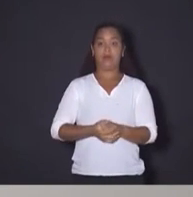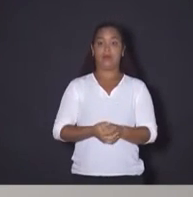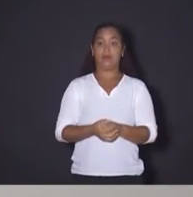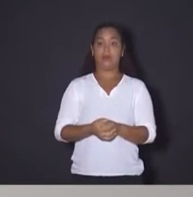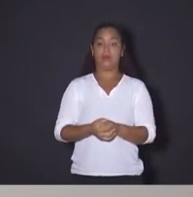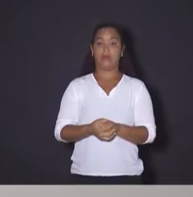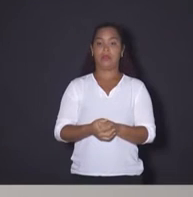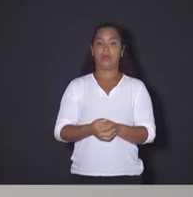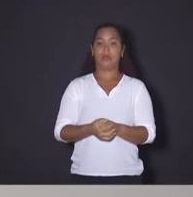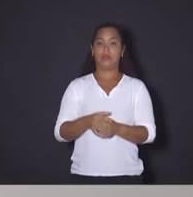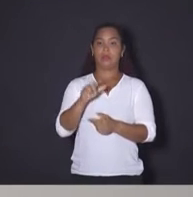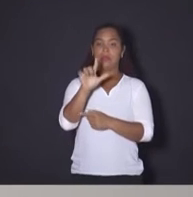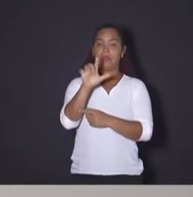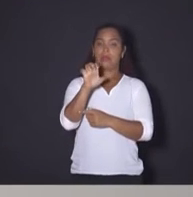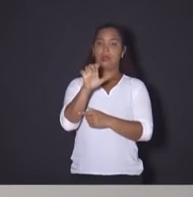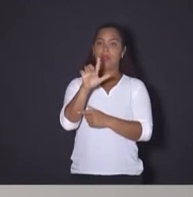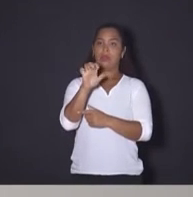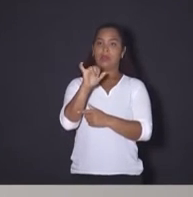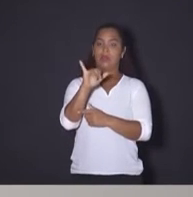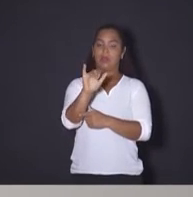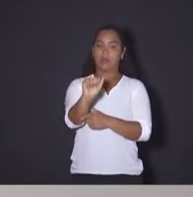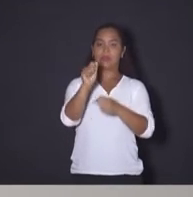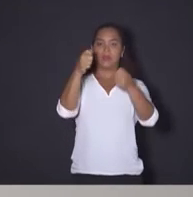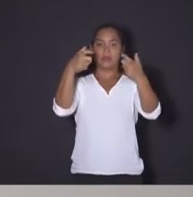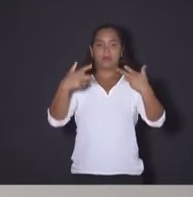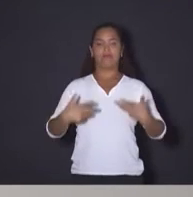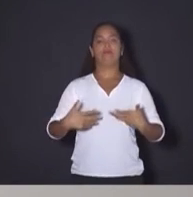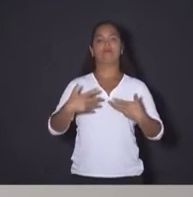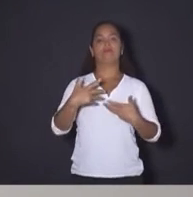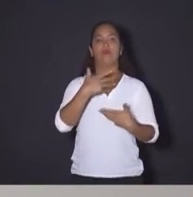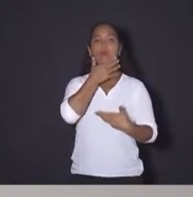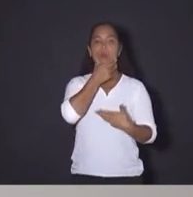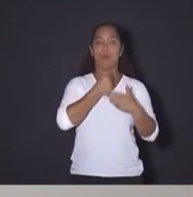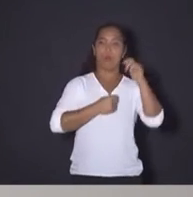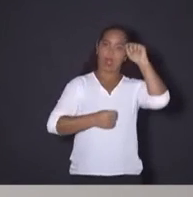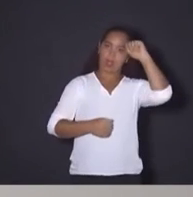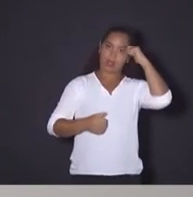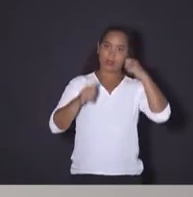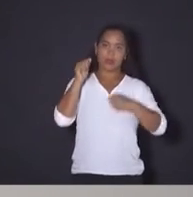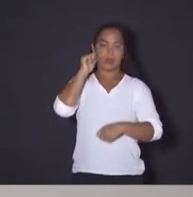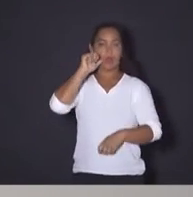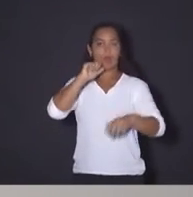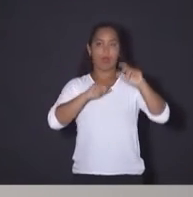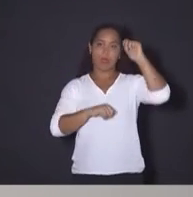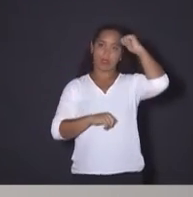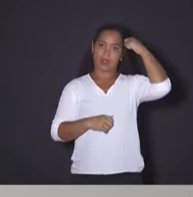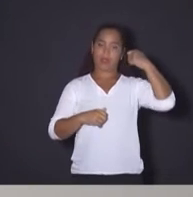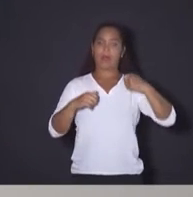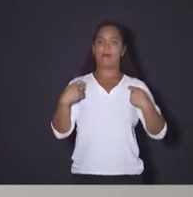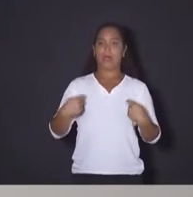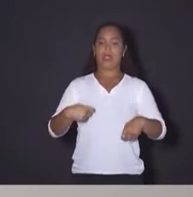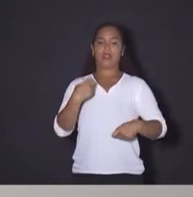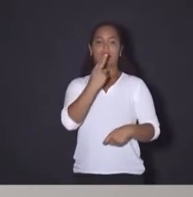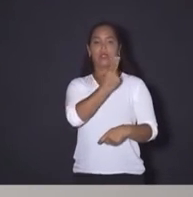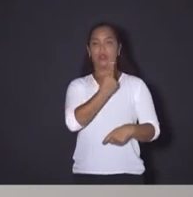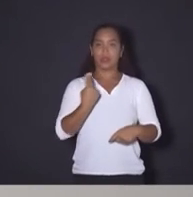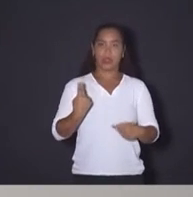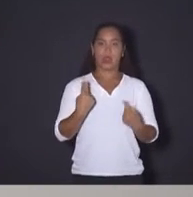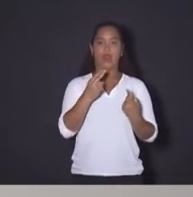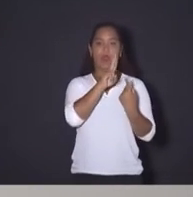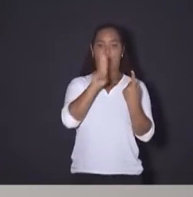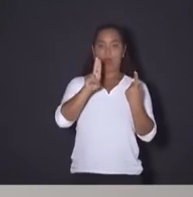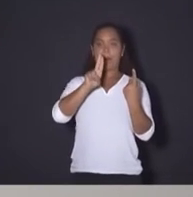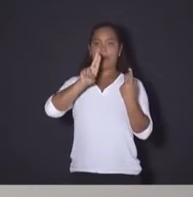leva nos ensinou que mulheres negras homens negros nós precisamos ter nome sobrenome senão